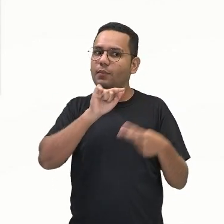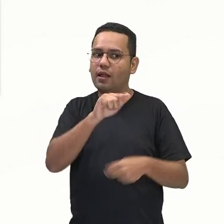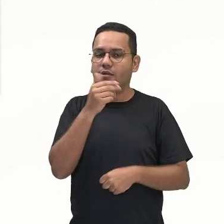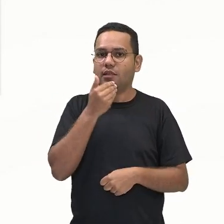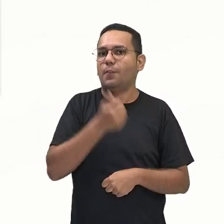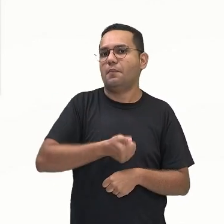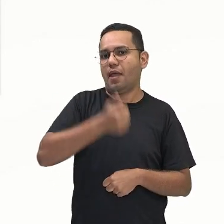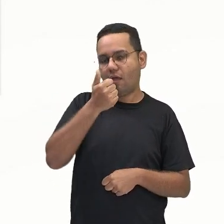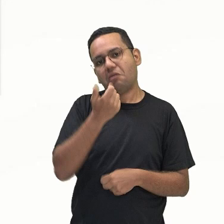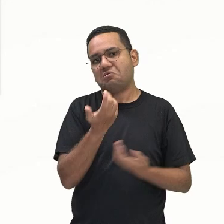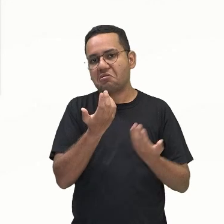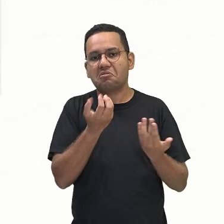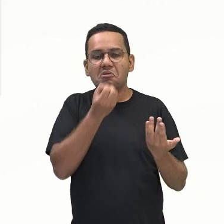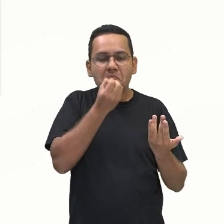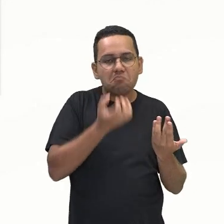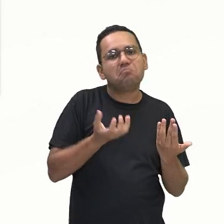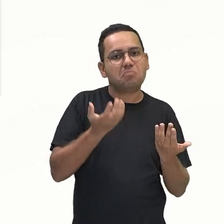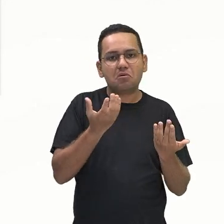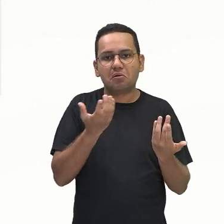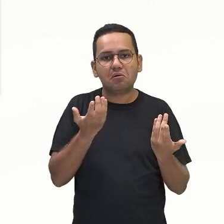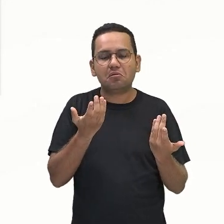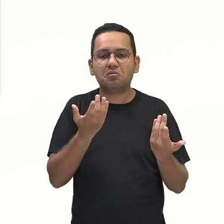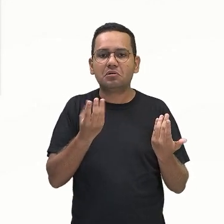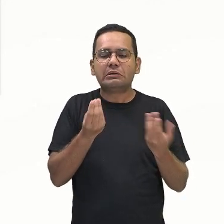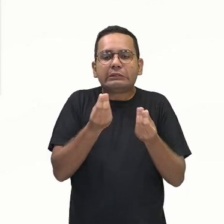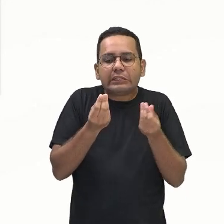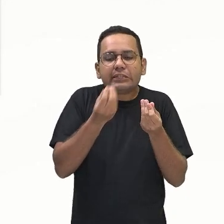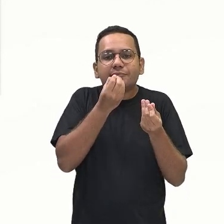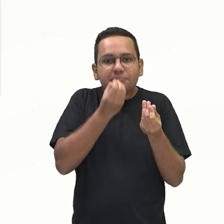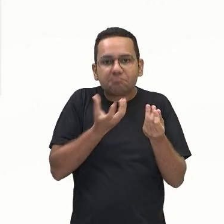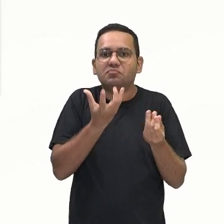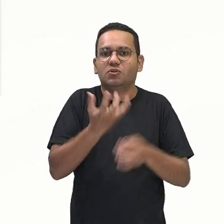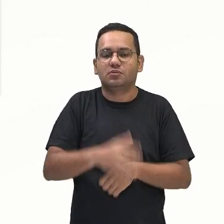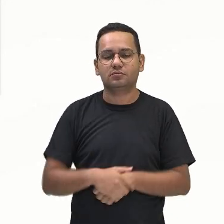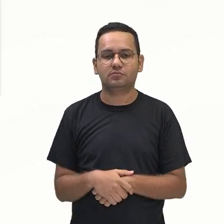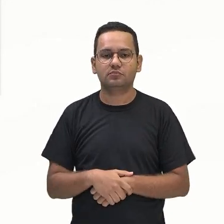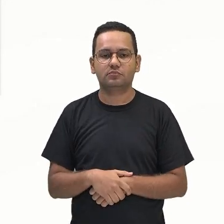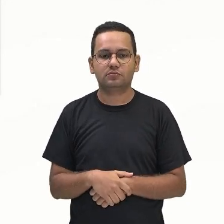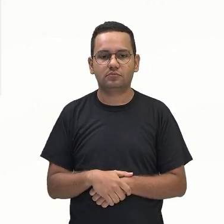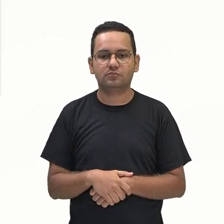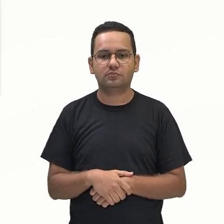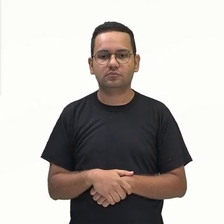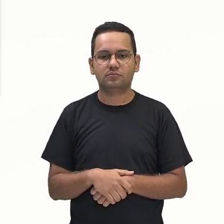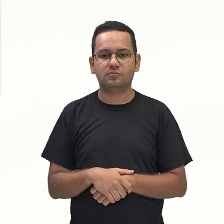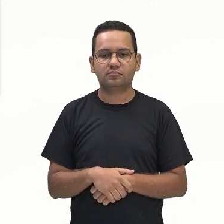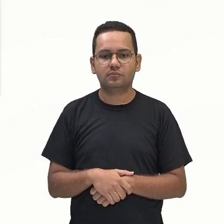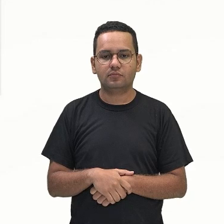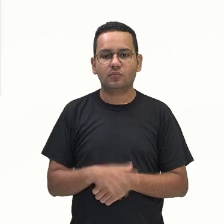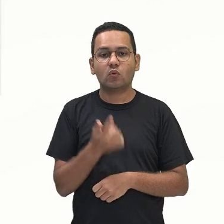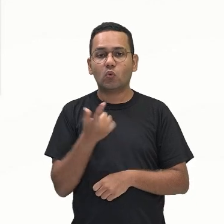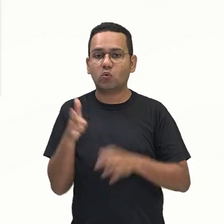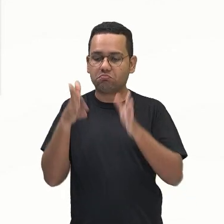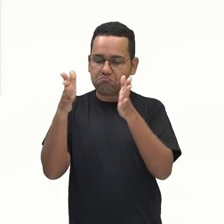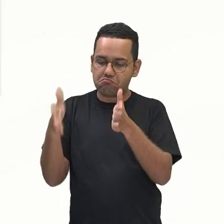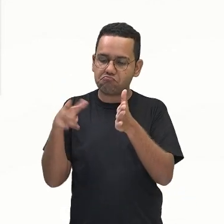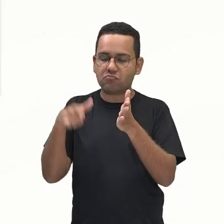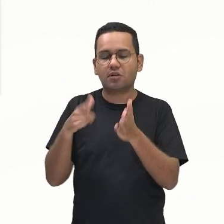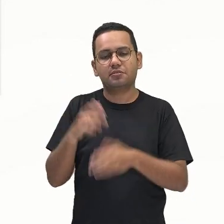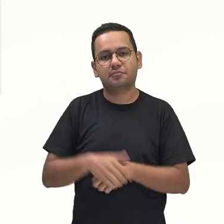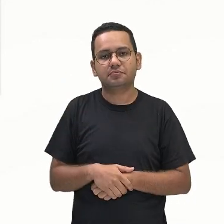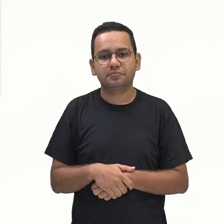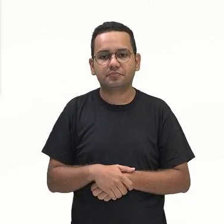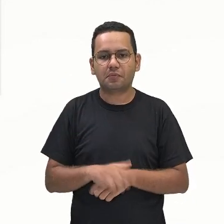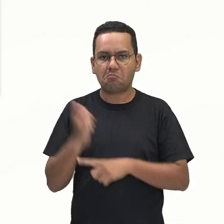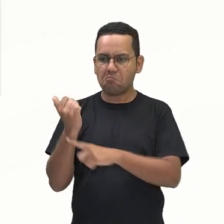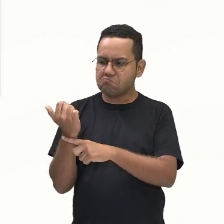aparência melhor, mais nutritivo, né? Então, por isso que ele é um alimento transgênico. A gente vê o melhoramento genético para plantas,